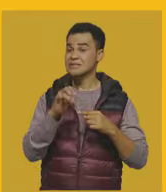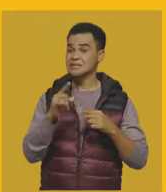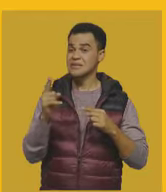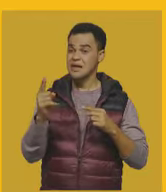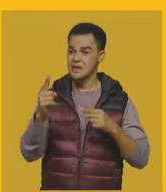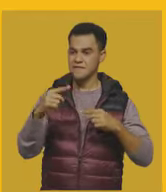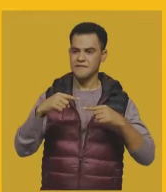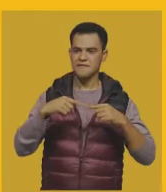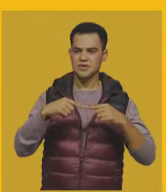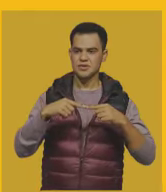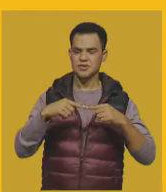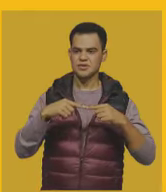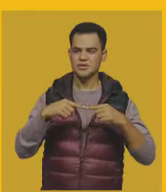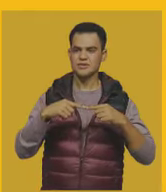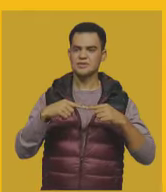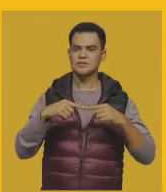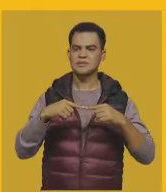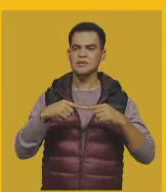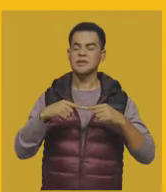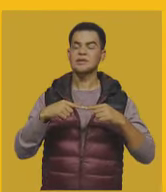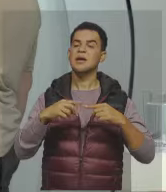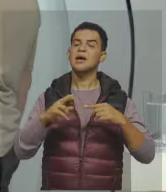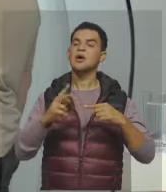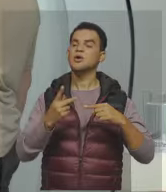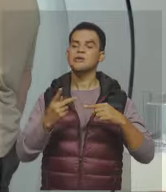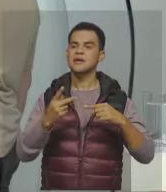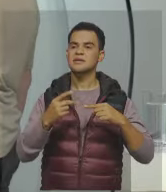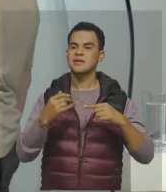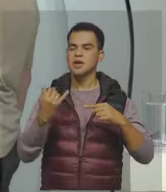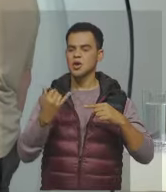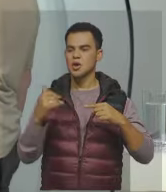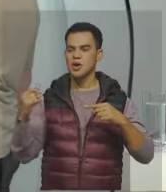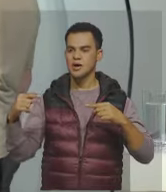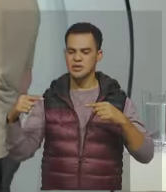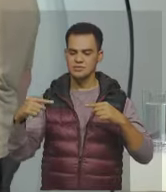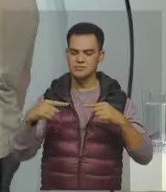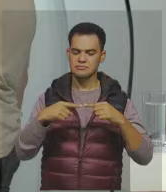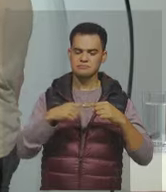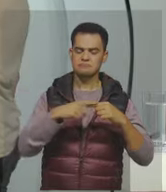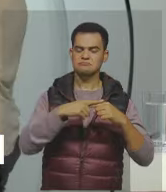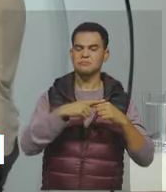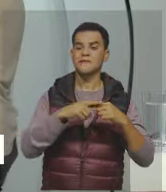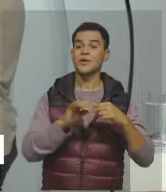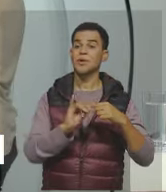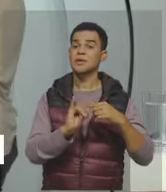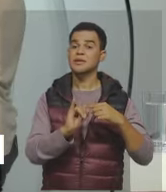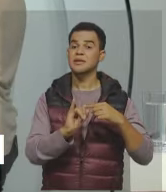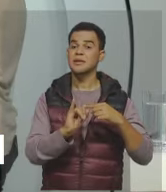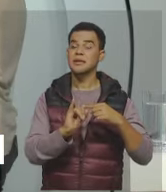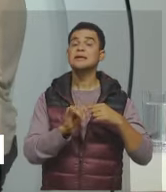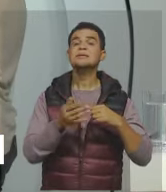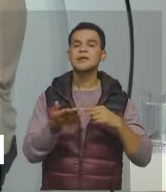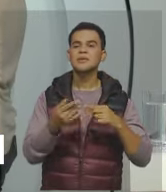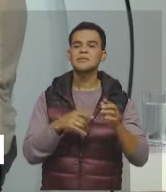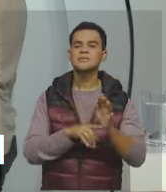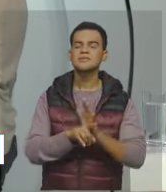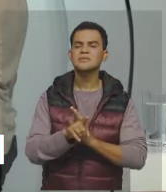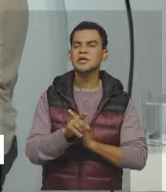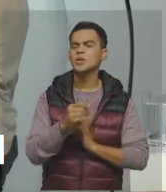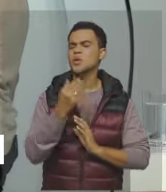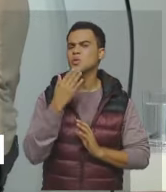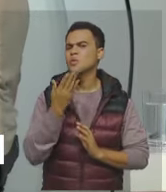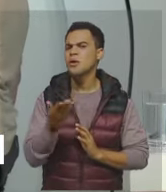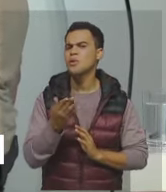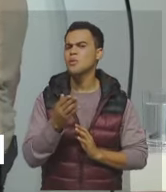aqui, a corrente passa a ter um valor I. E ele quer que a gente calcule justamente quanto é esse valor